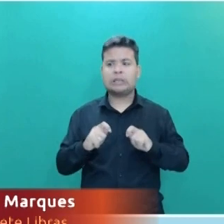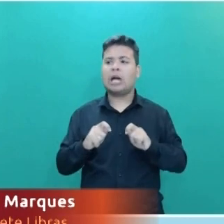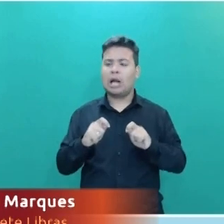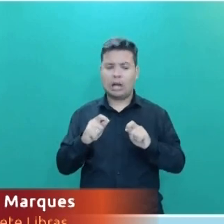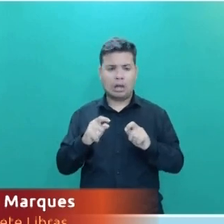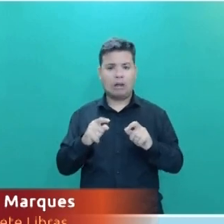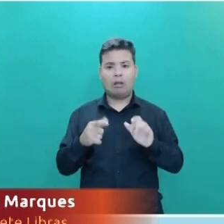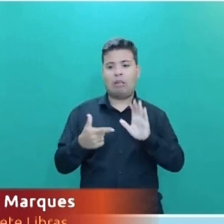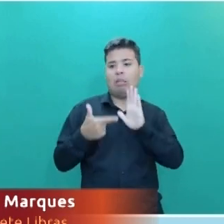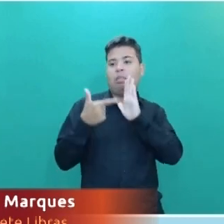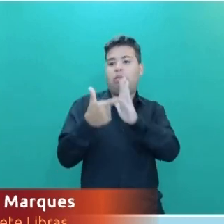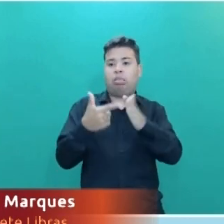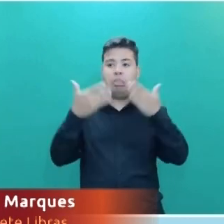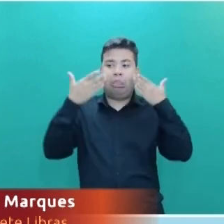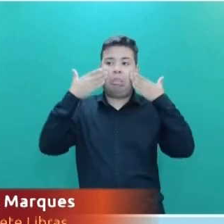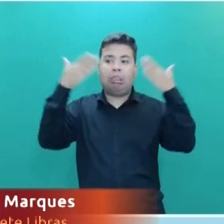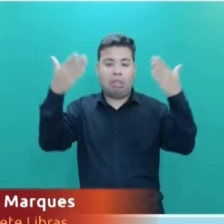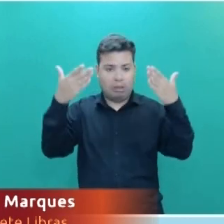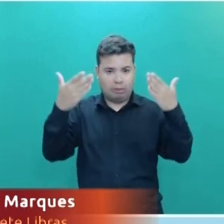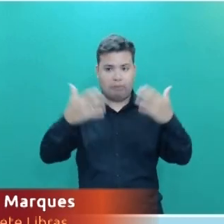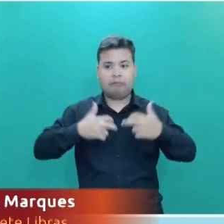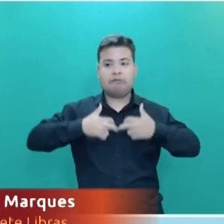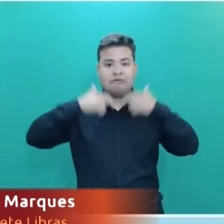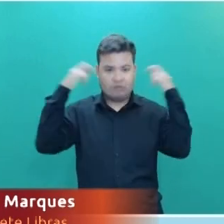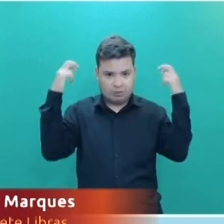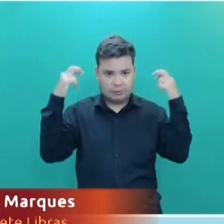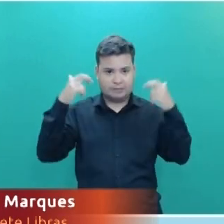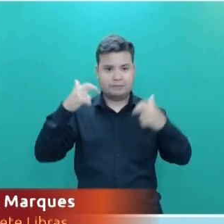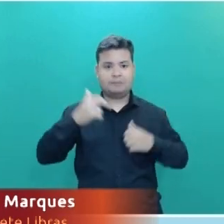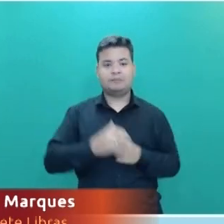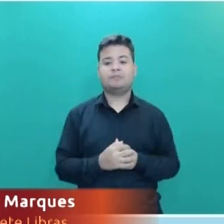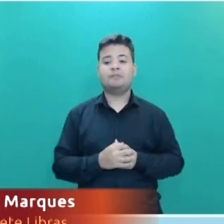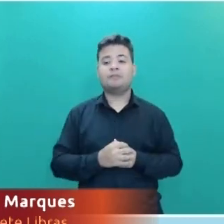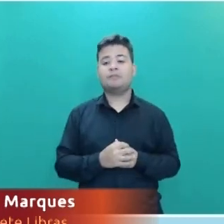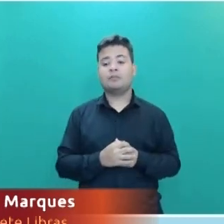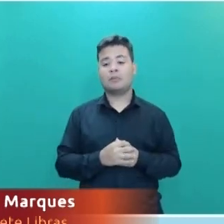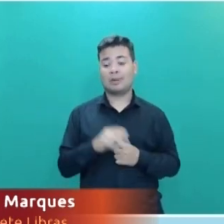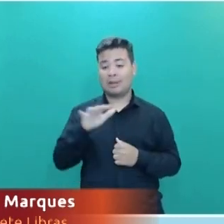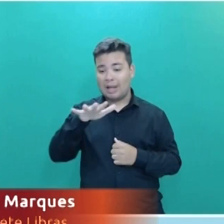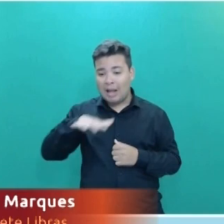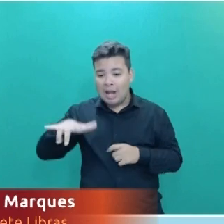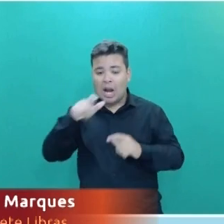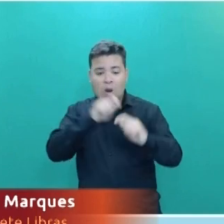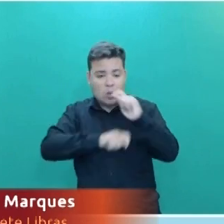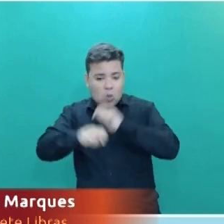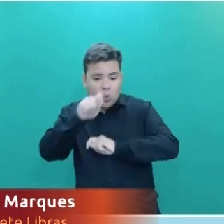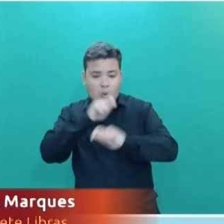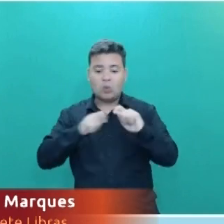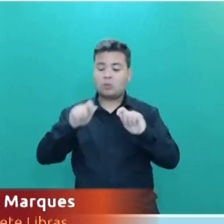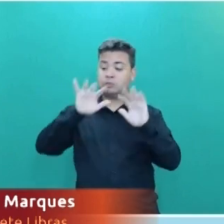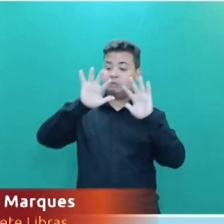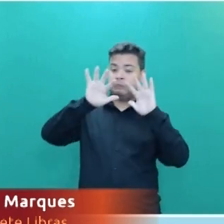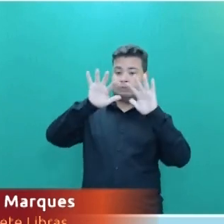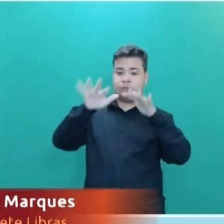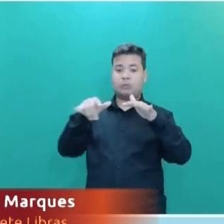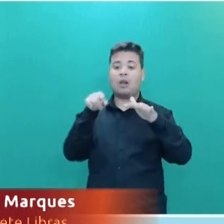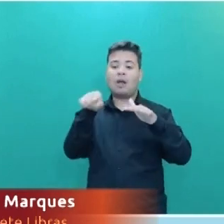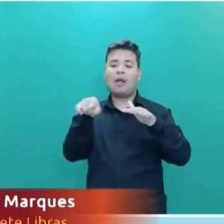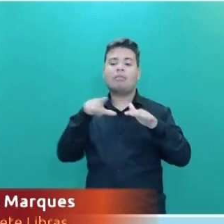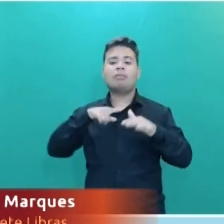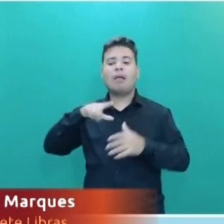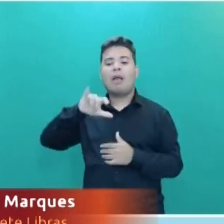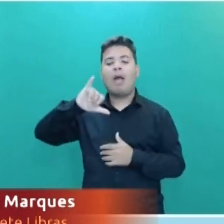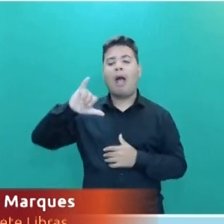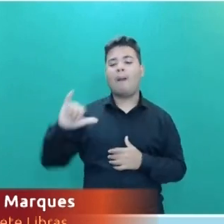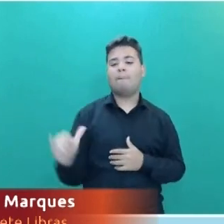trabalho escravo. E justamente a partir dessa visibilidade, um setor econômico que pratique, que aproveita-se do